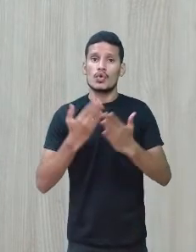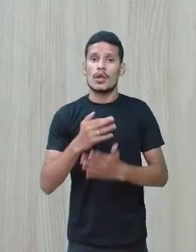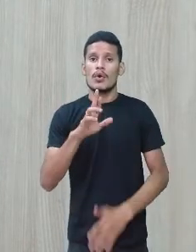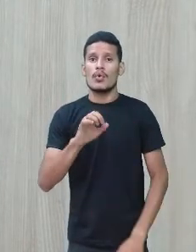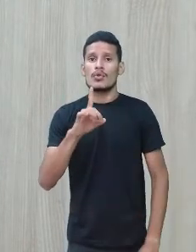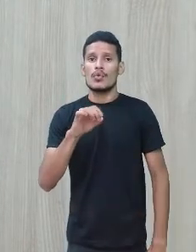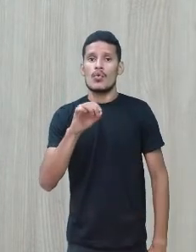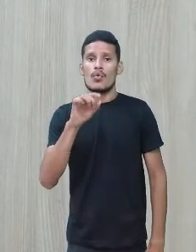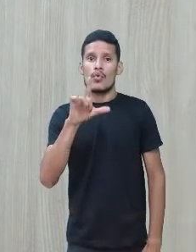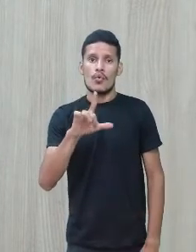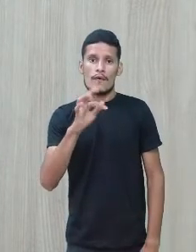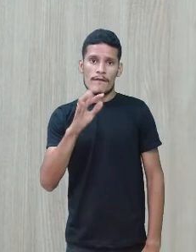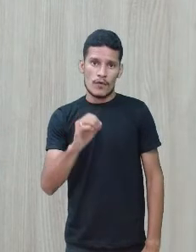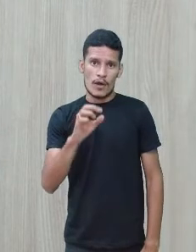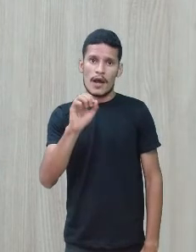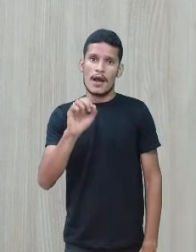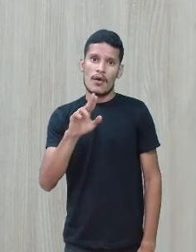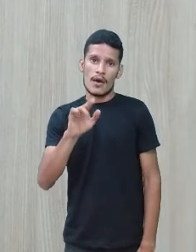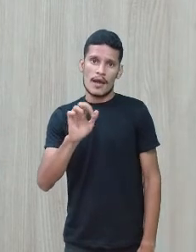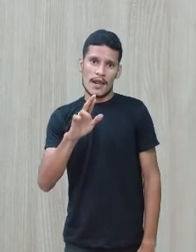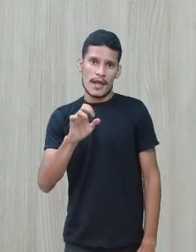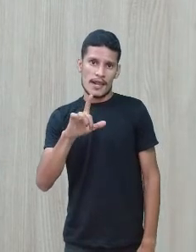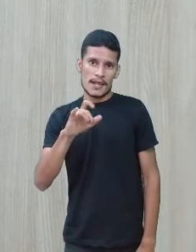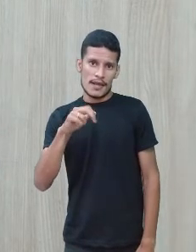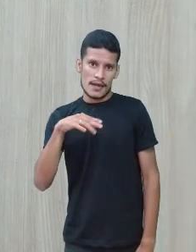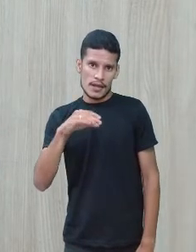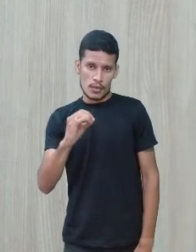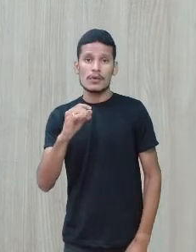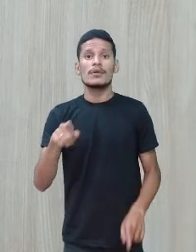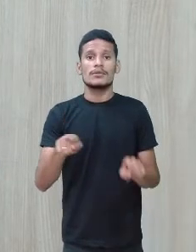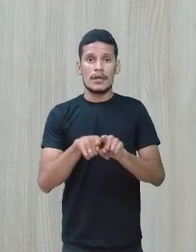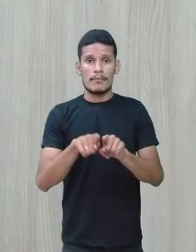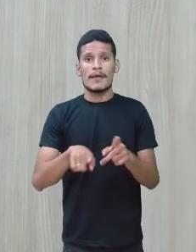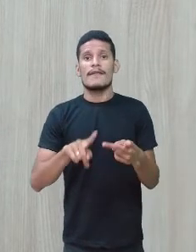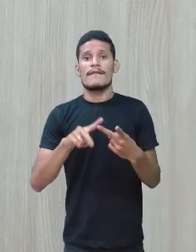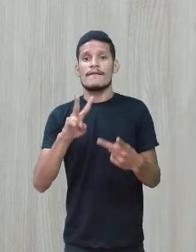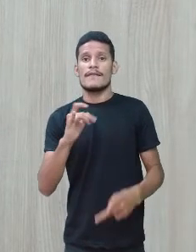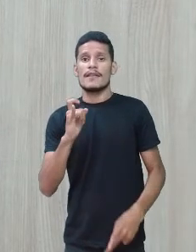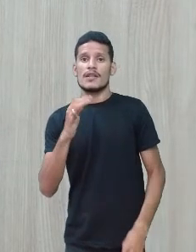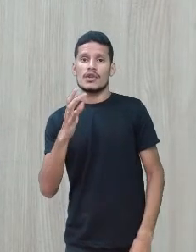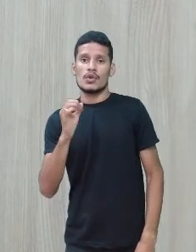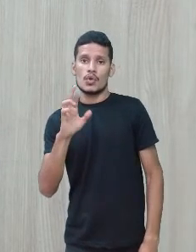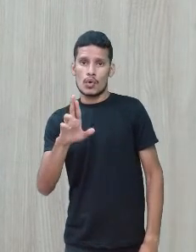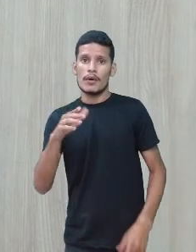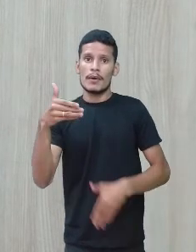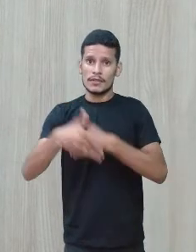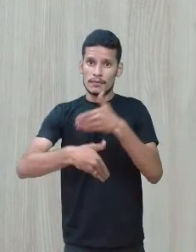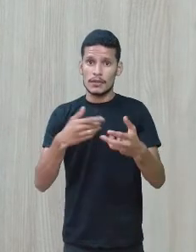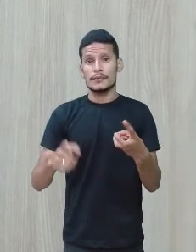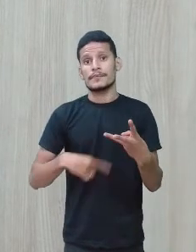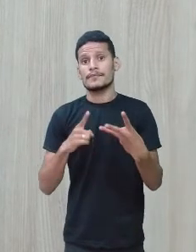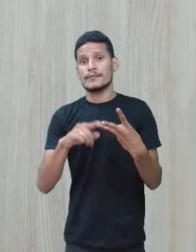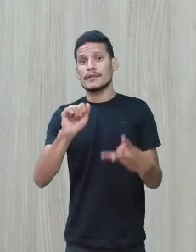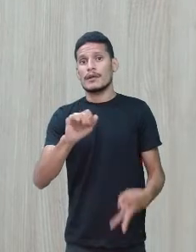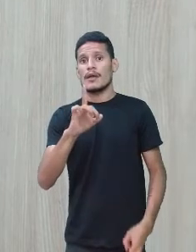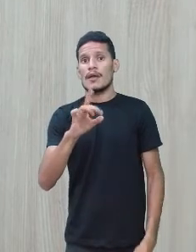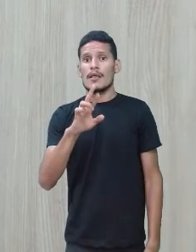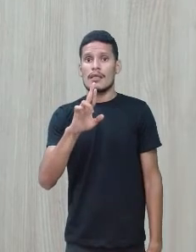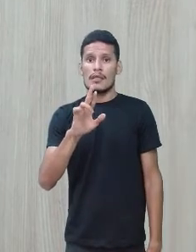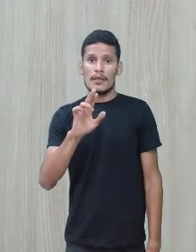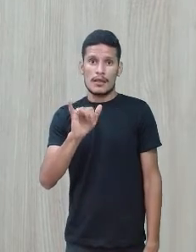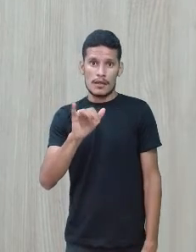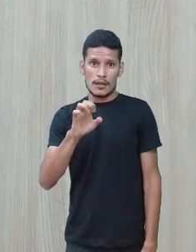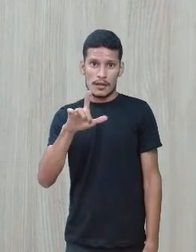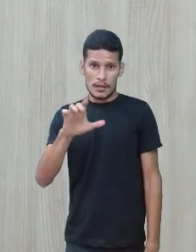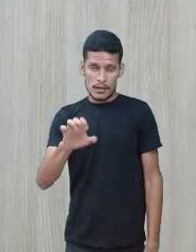Aureliano, está participando, agradece já a participação, Vitor também está participando, e a Adriele está dizendo que não, e Maria também